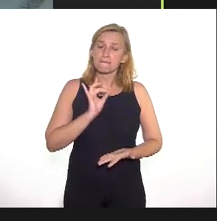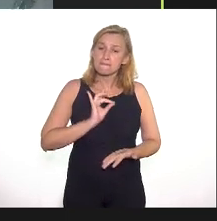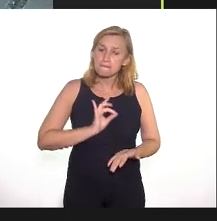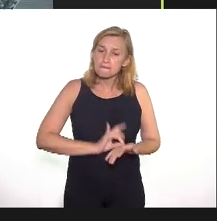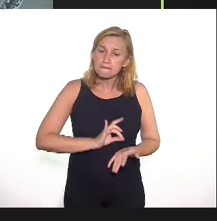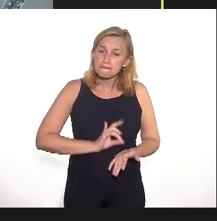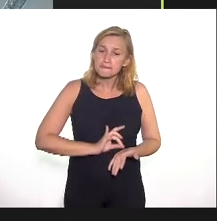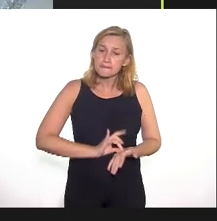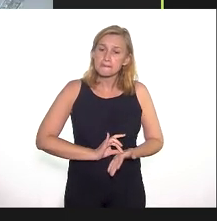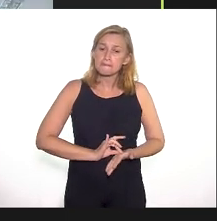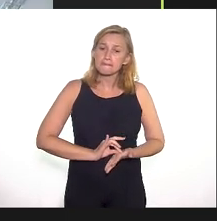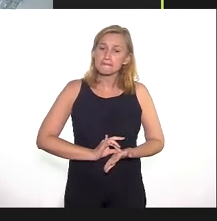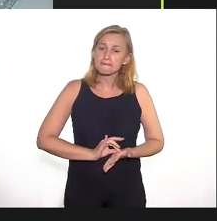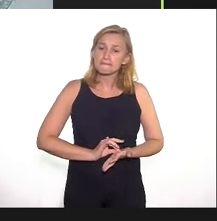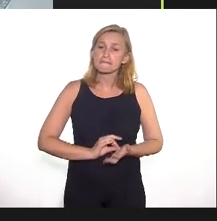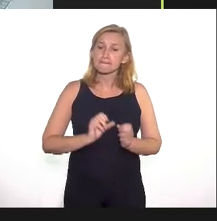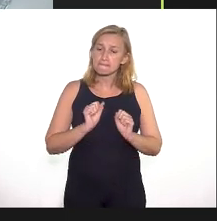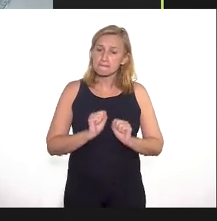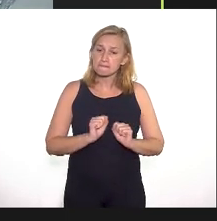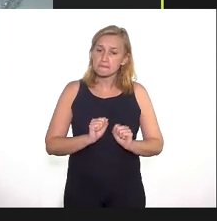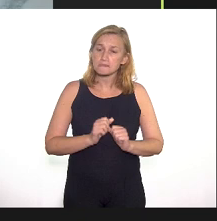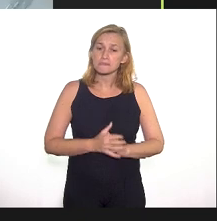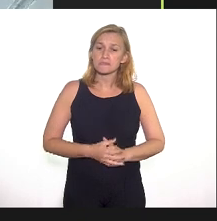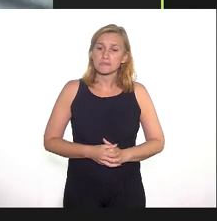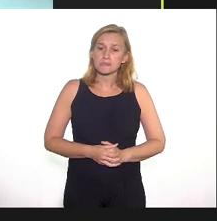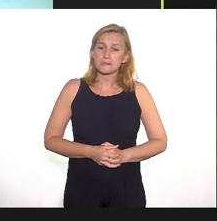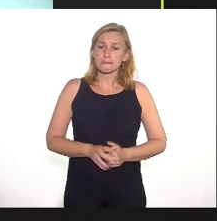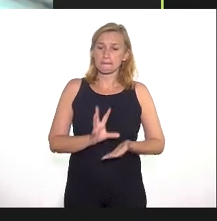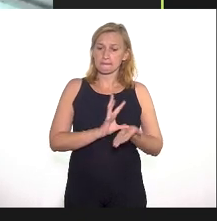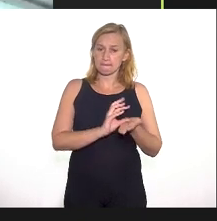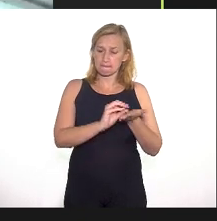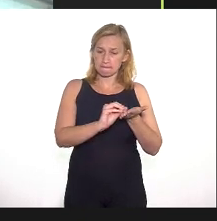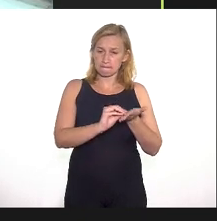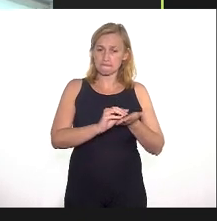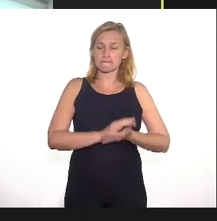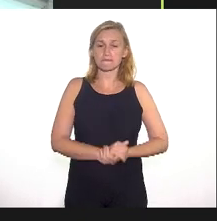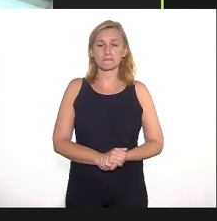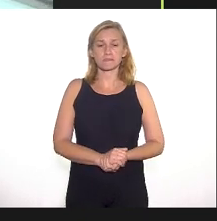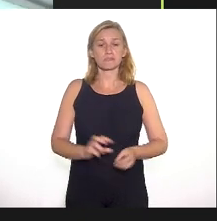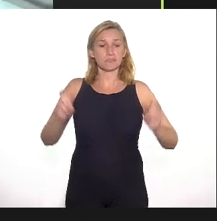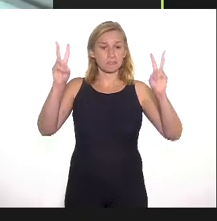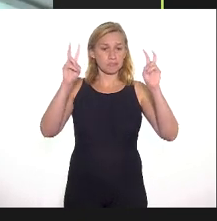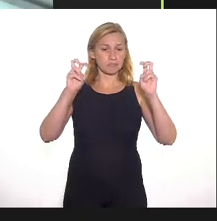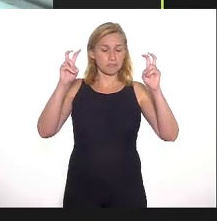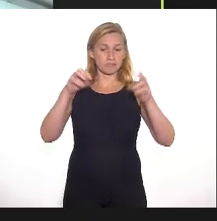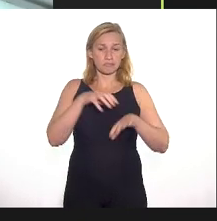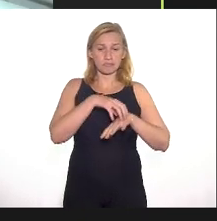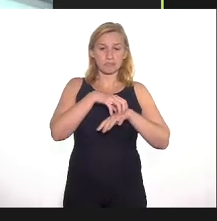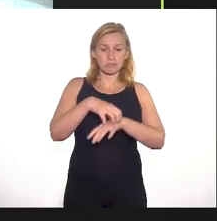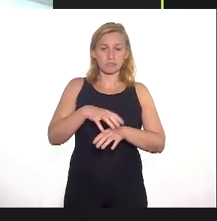realmente fosse levado à pauta nas discussões da comissão